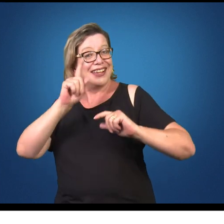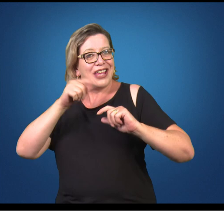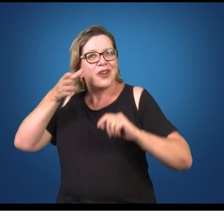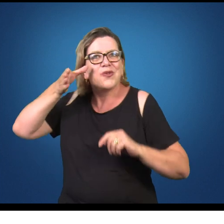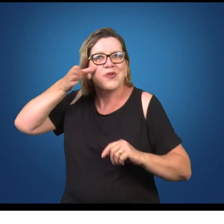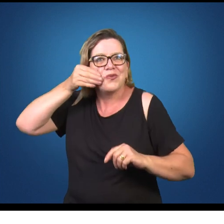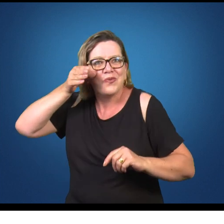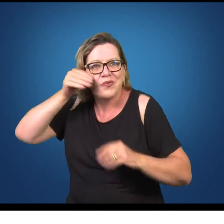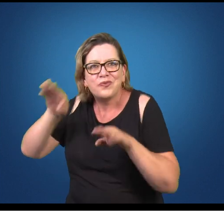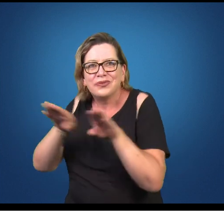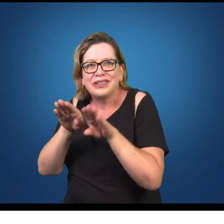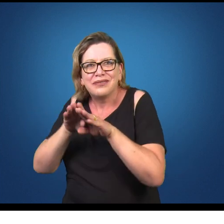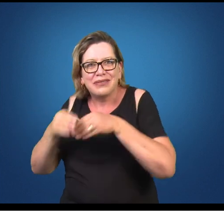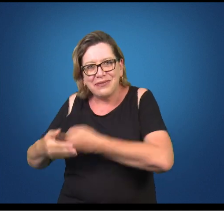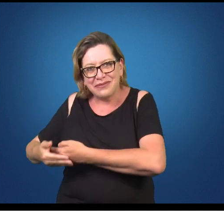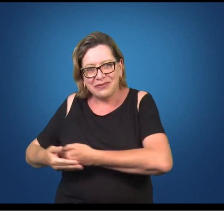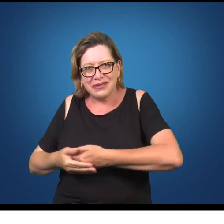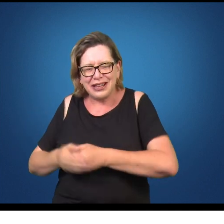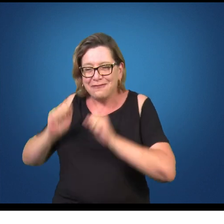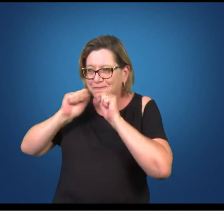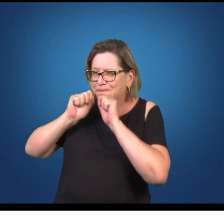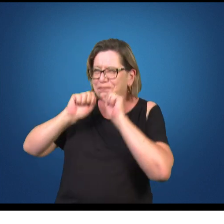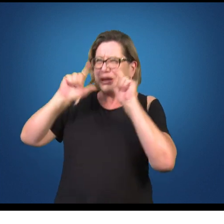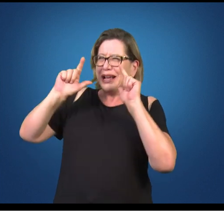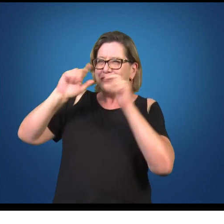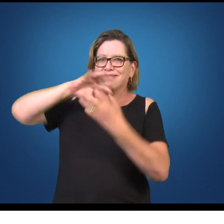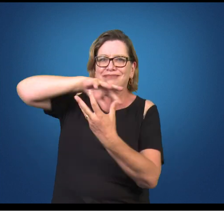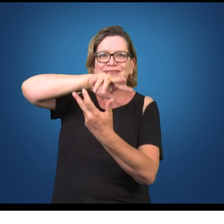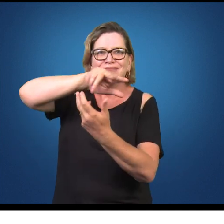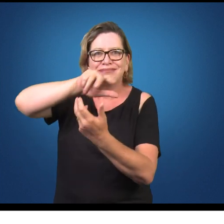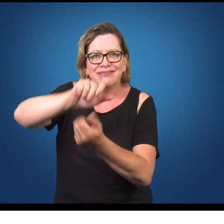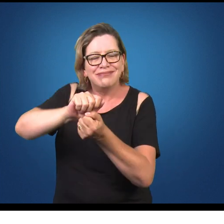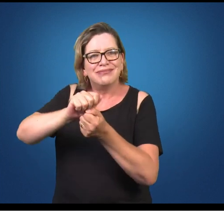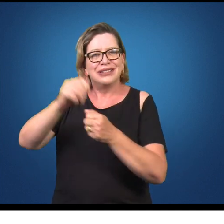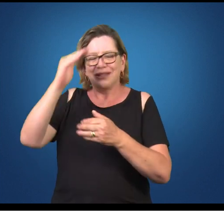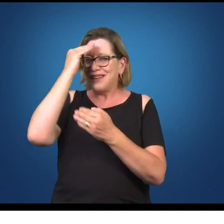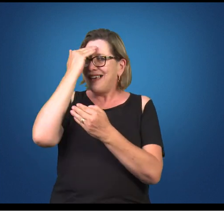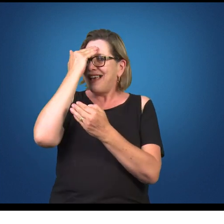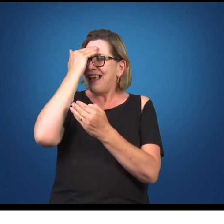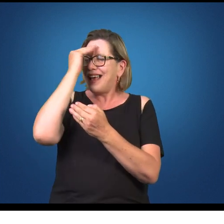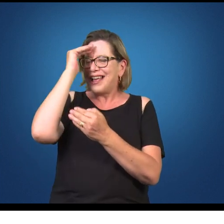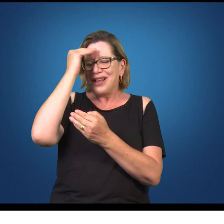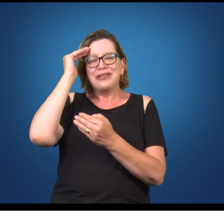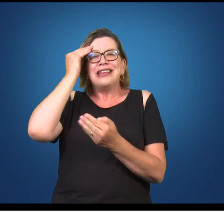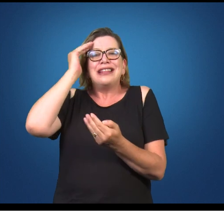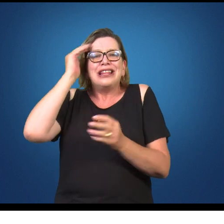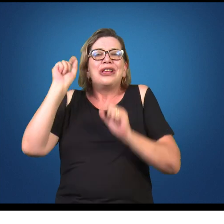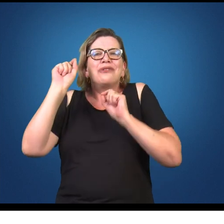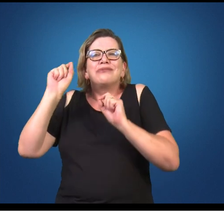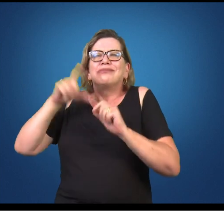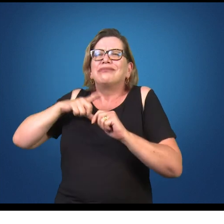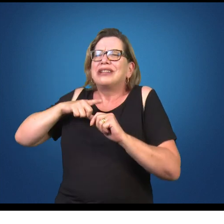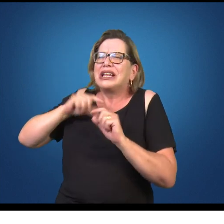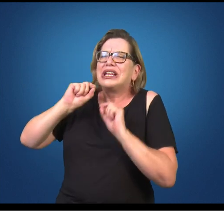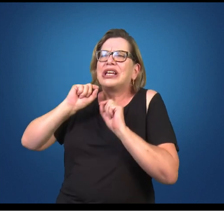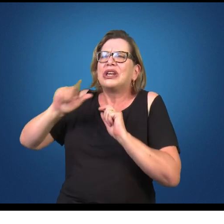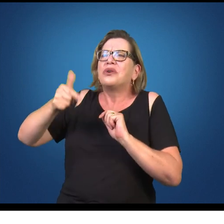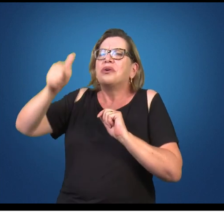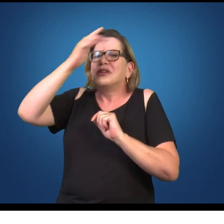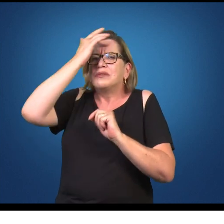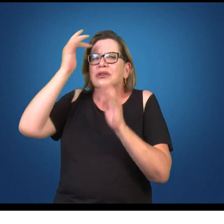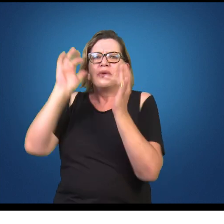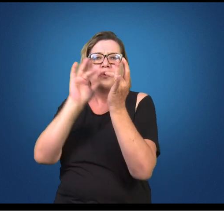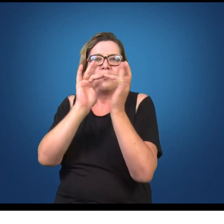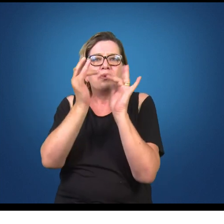muito curioso, Tem esse despertar para o mundo e querer entender o que está à volta dela, o que, que é o outro, Esse contato